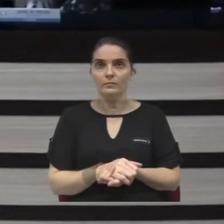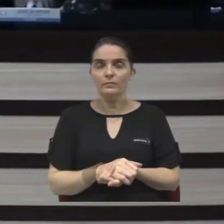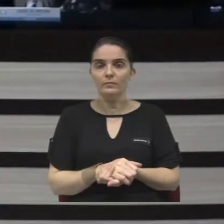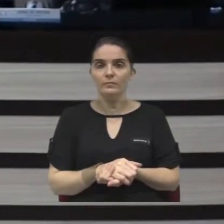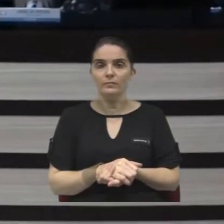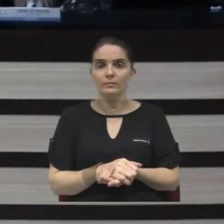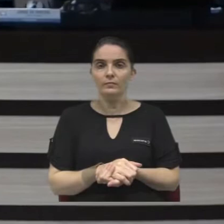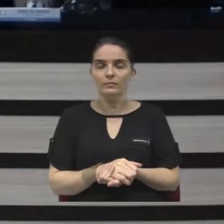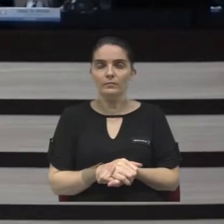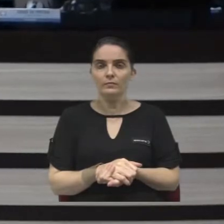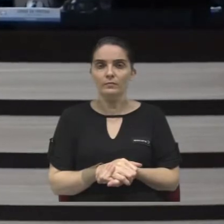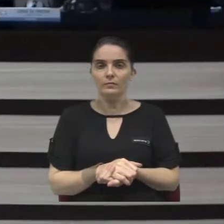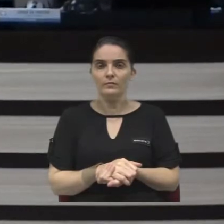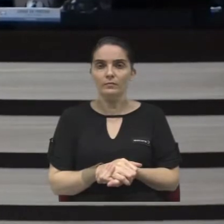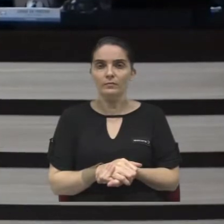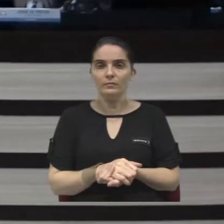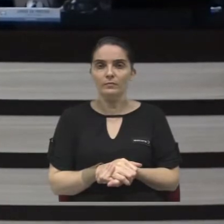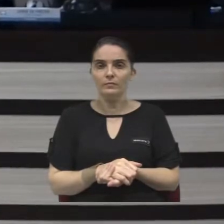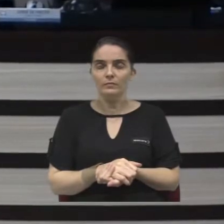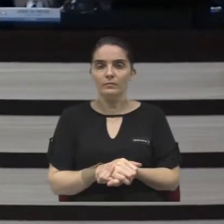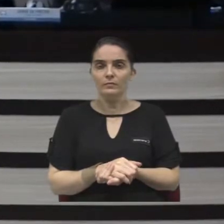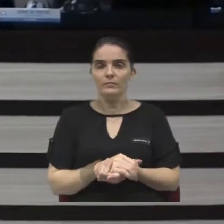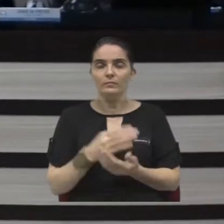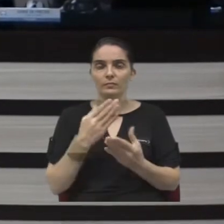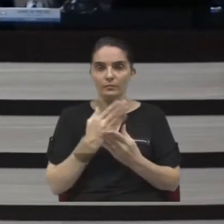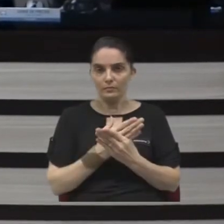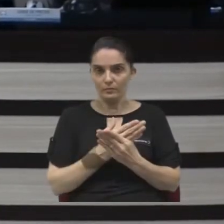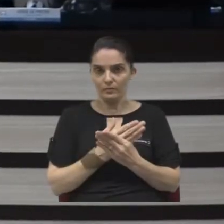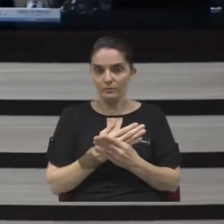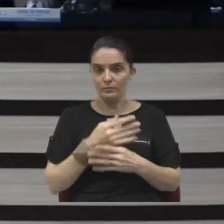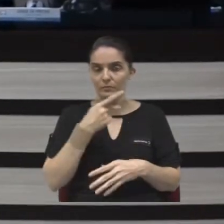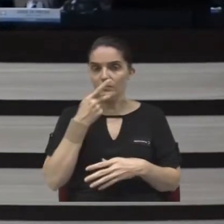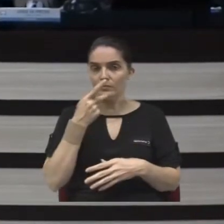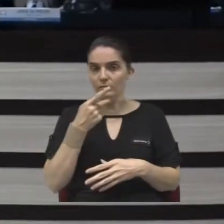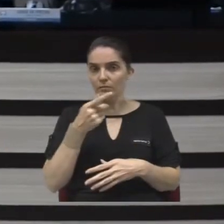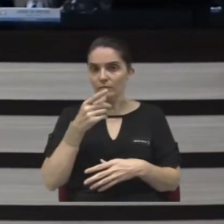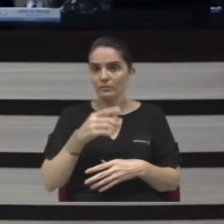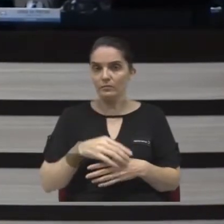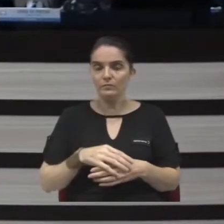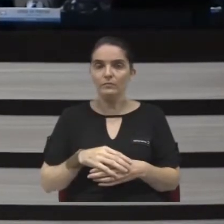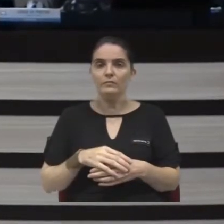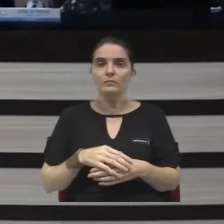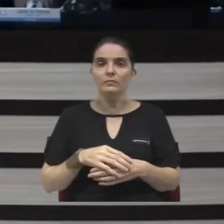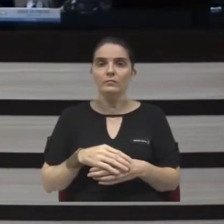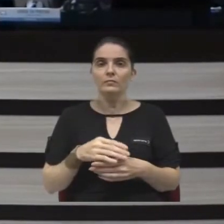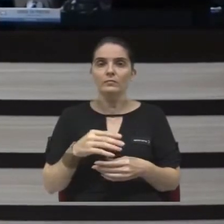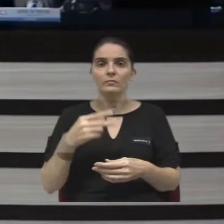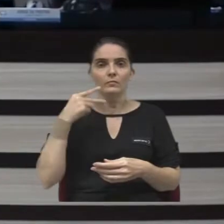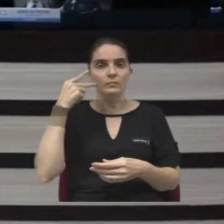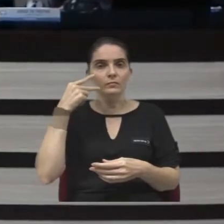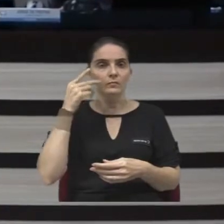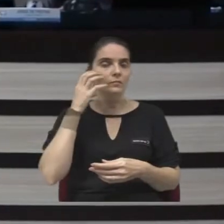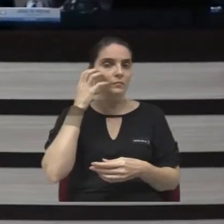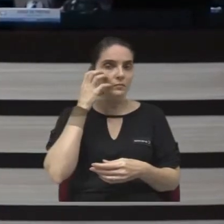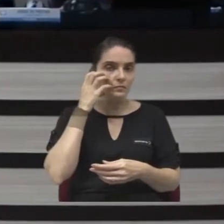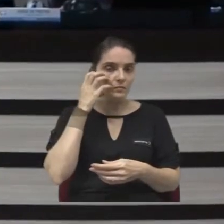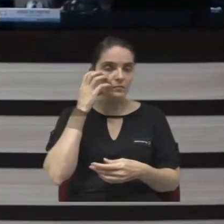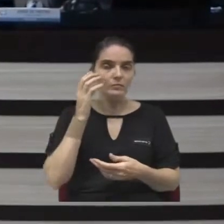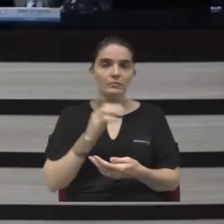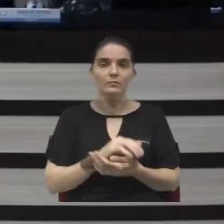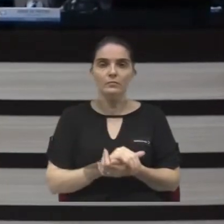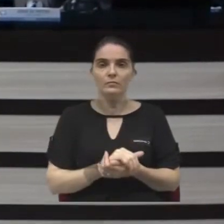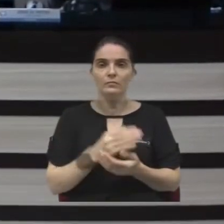relativamente à sentença proferida nos autos do mandato de segurança impetrado pelo vereador Dr. Marcelo Rossi, processo